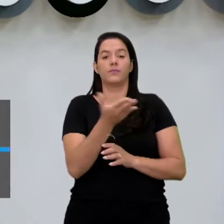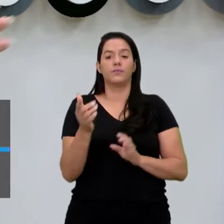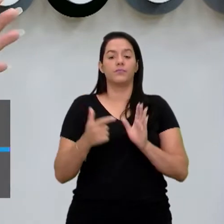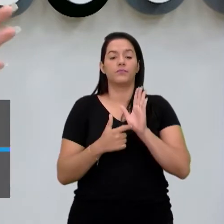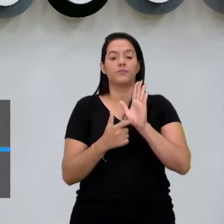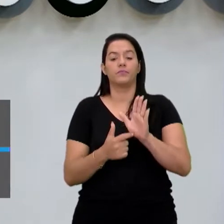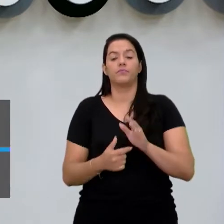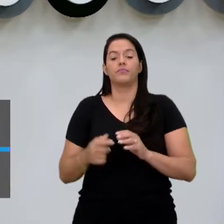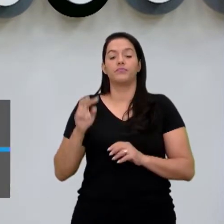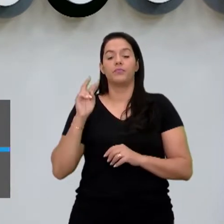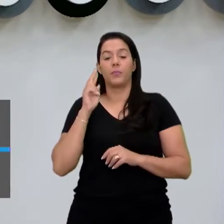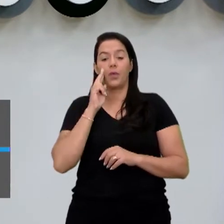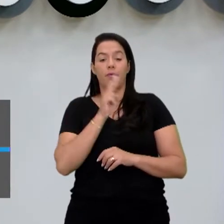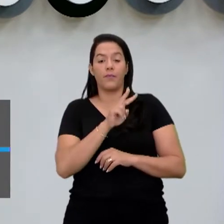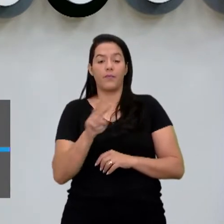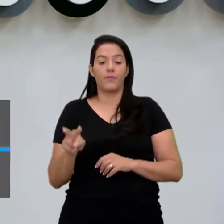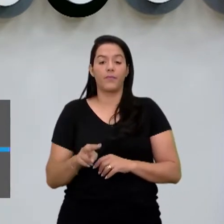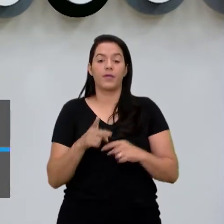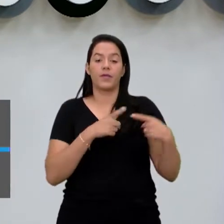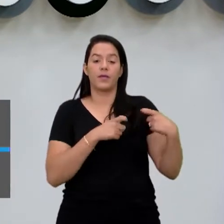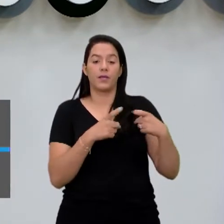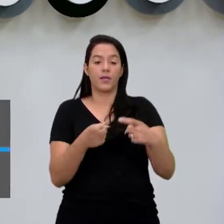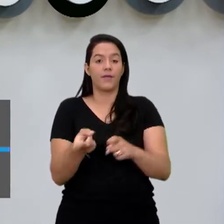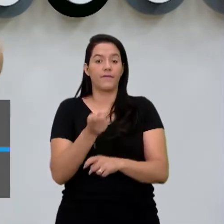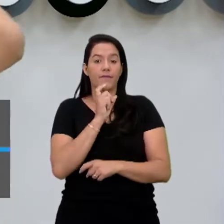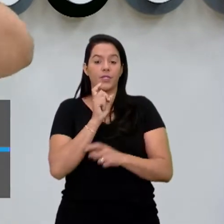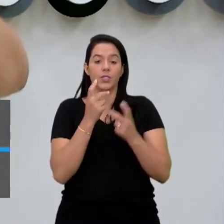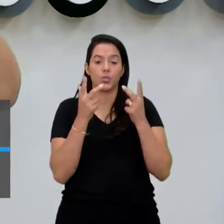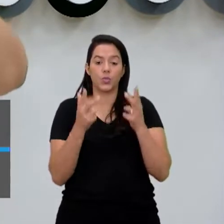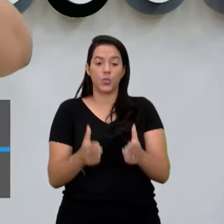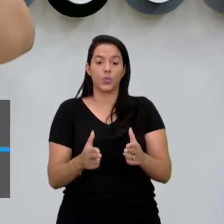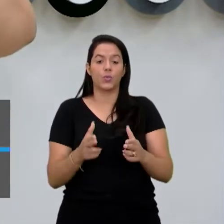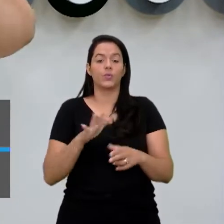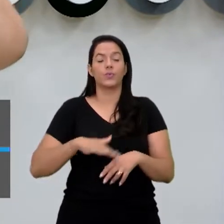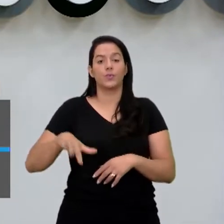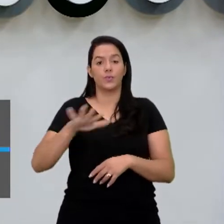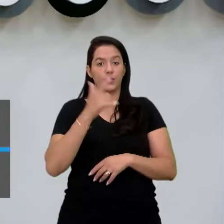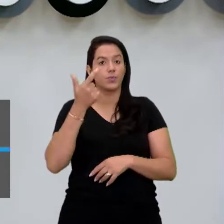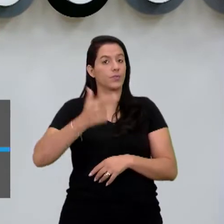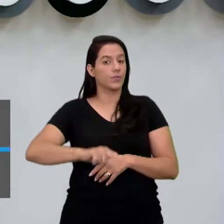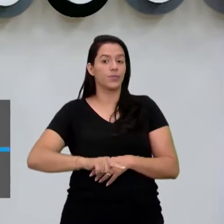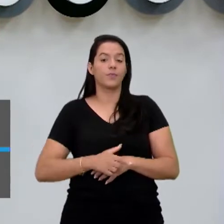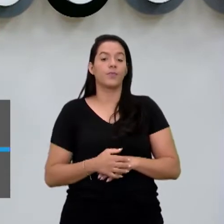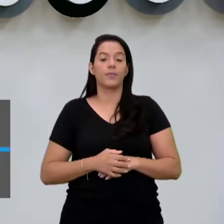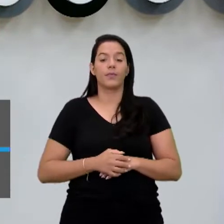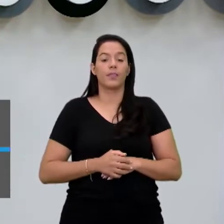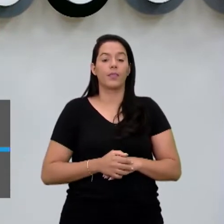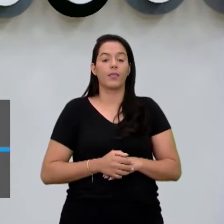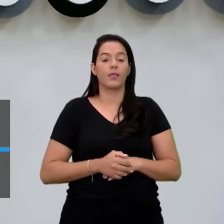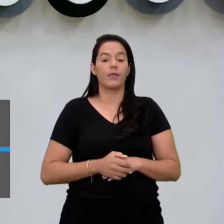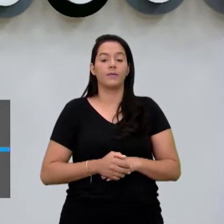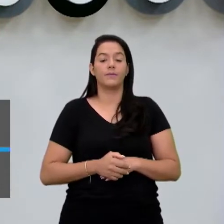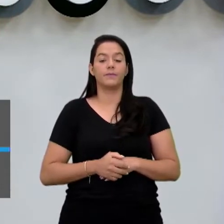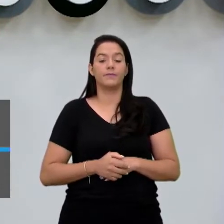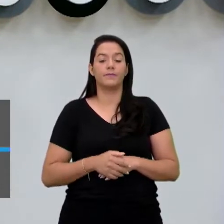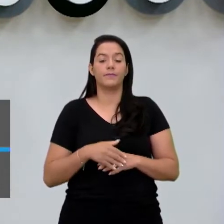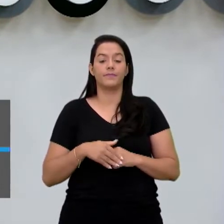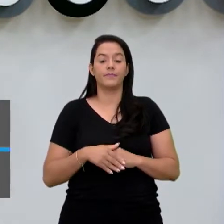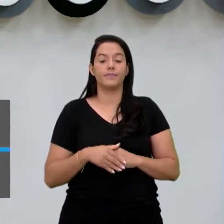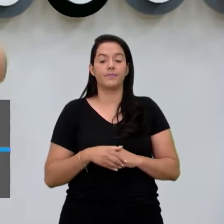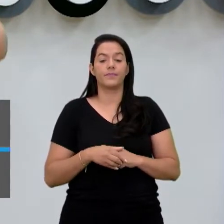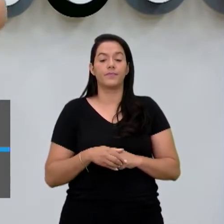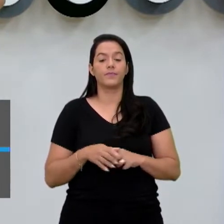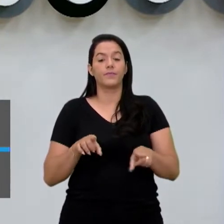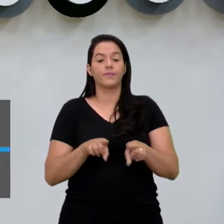gente vê... É quase que a Guerra Fria de novo, né? Os eixos ali. E a gente... Eu acho que fica mais claro na Ucrânia, porque você